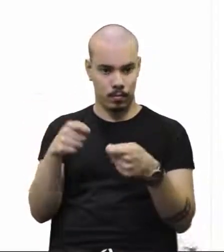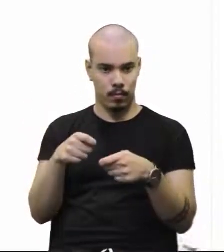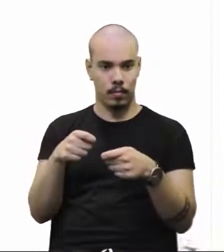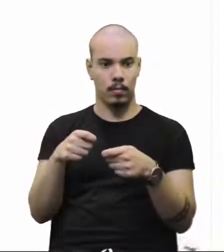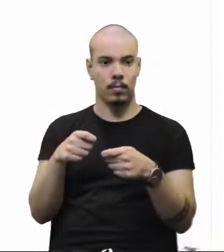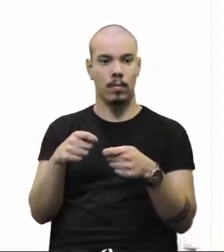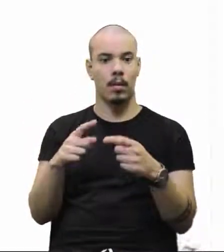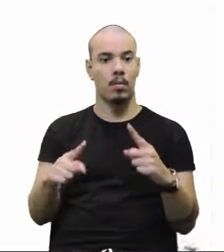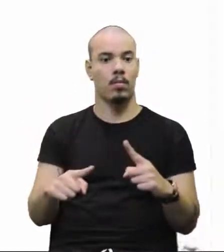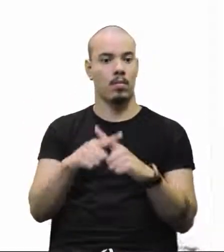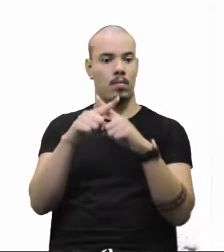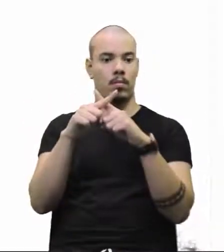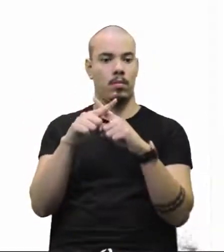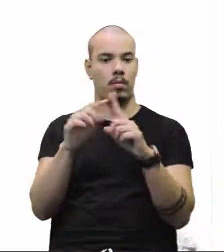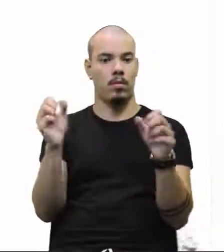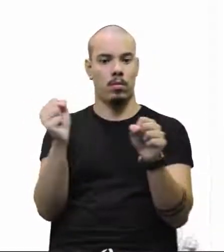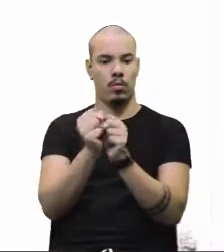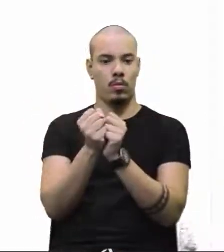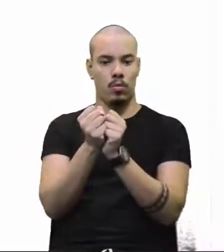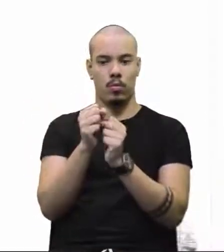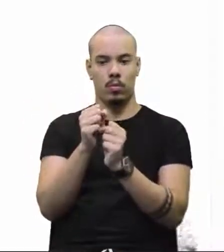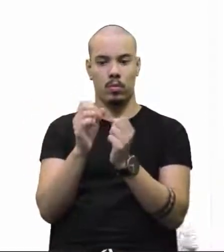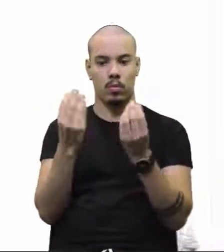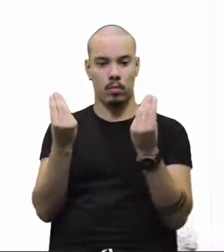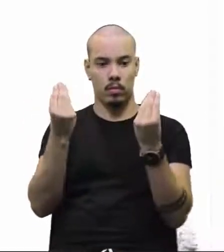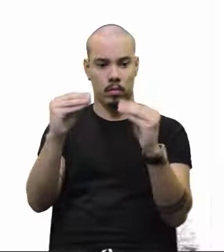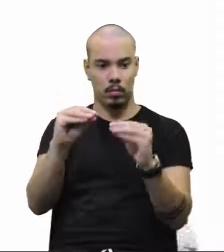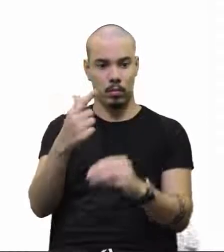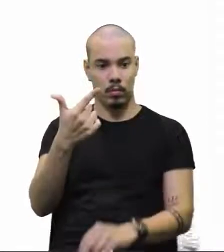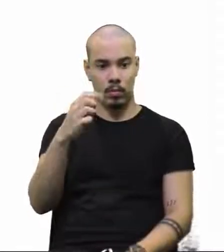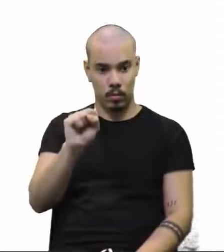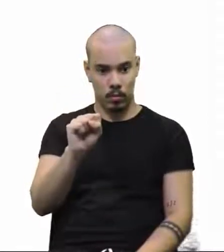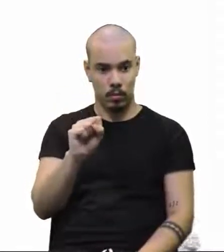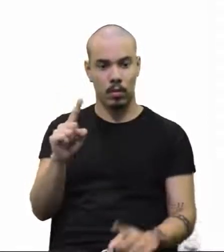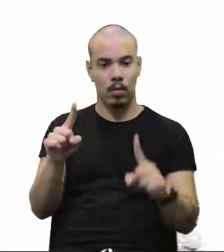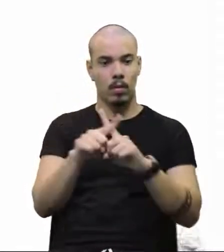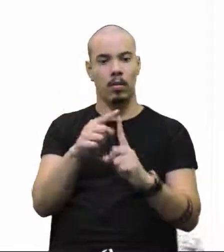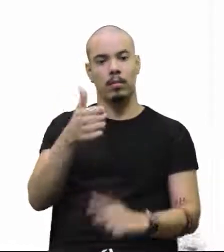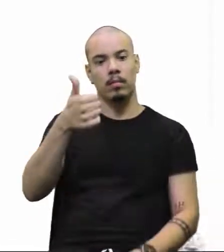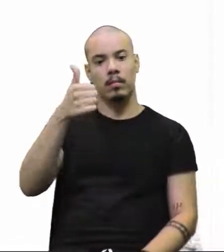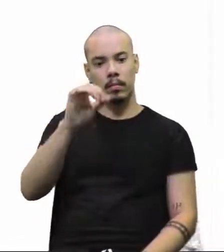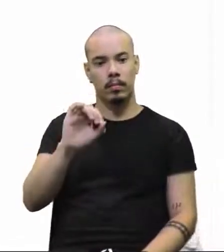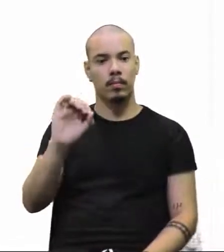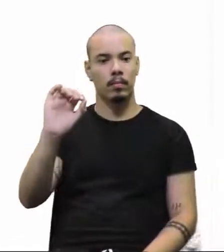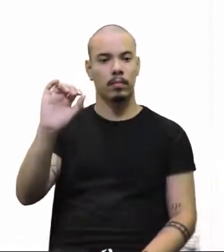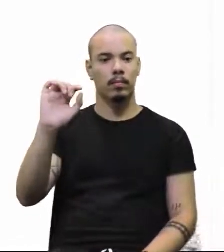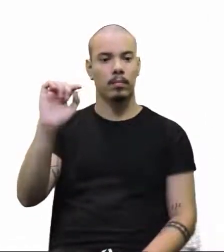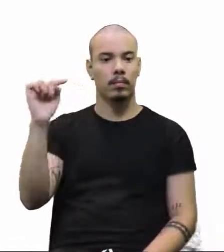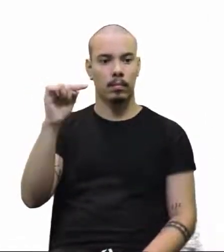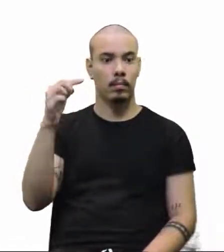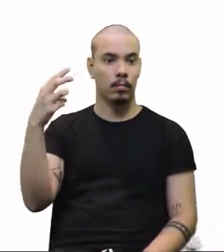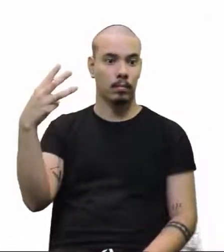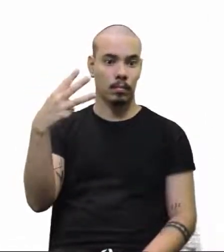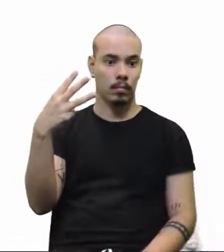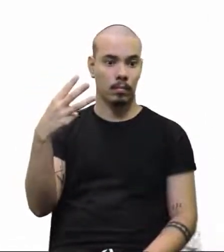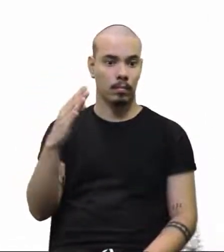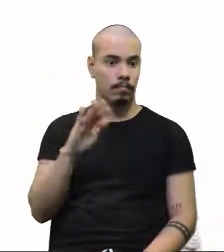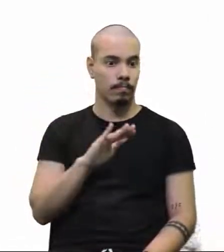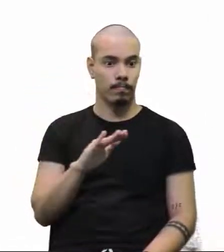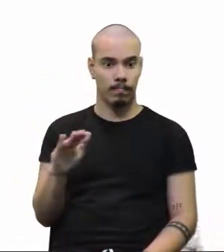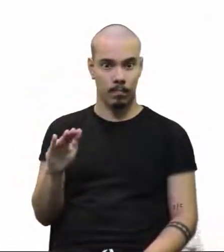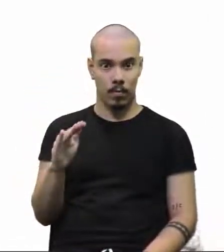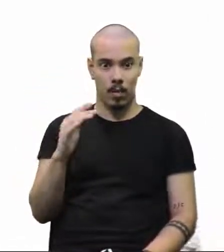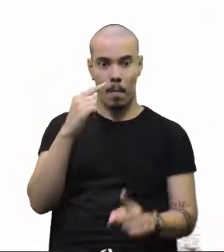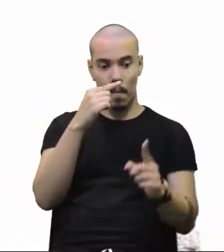4. 4 vezes 7, 28, certo? Vezes 10 elevado a quanto? Menos 3. Menos 1, menos